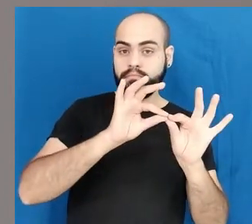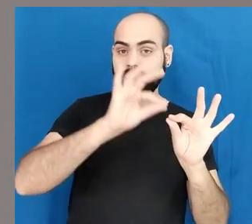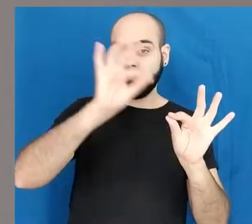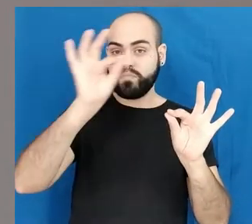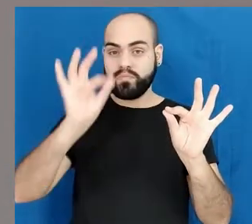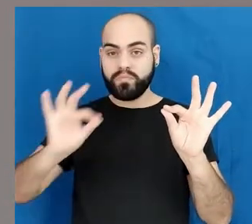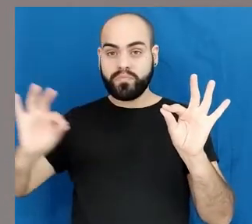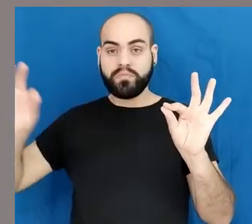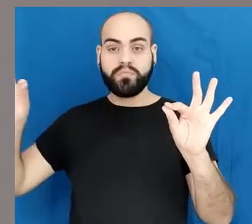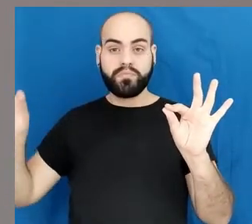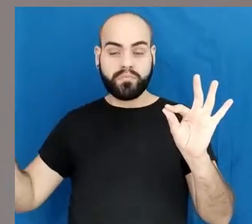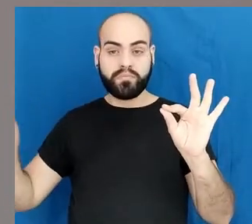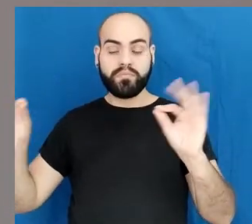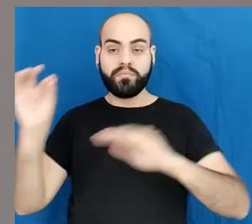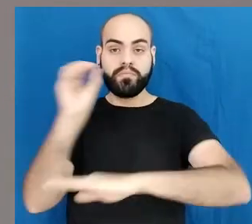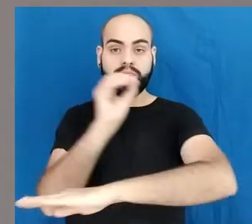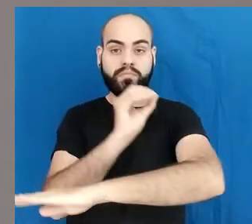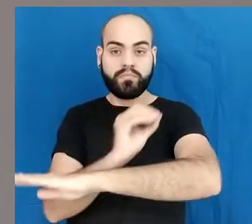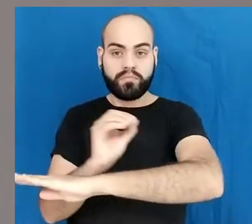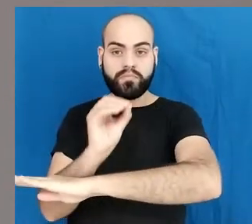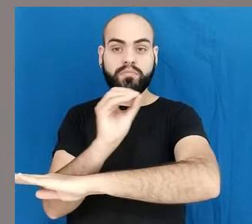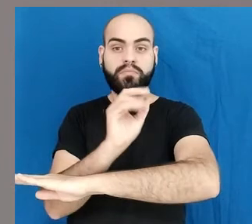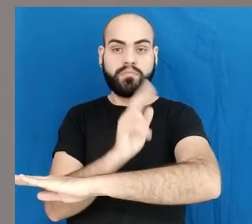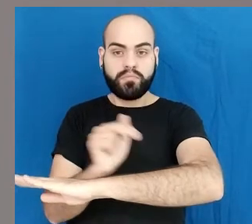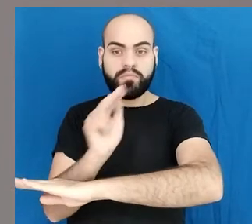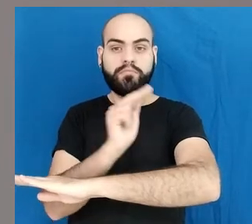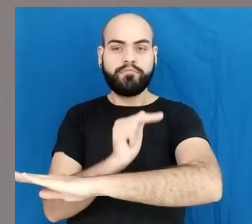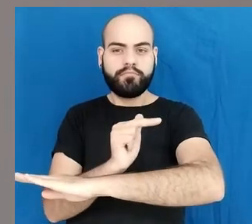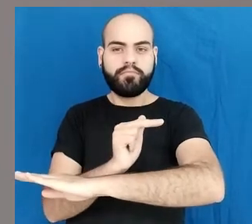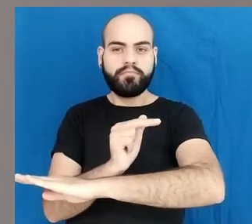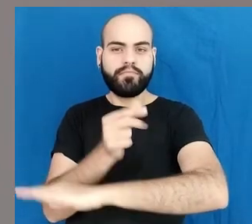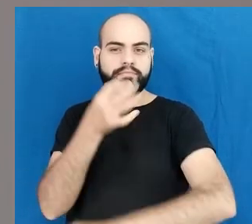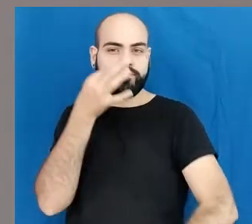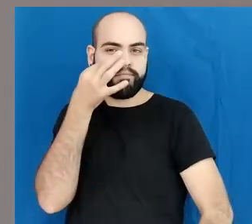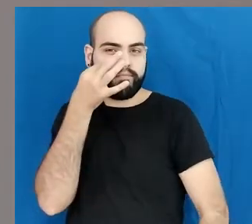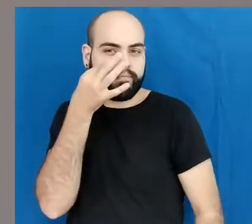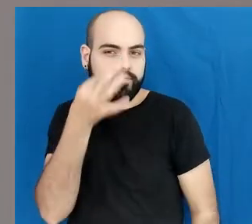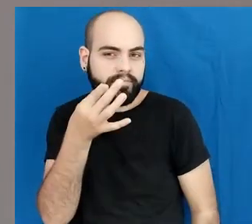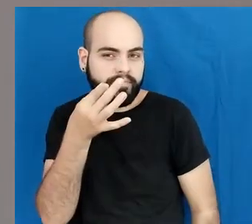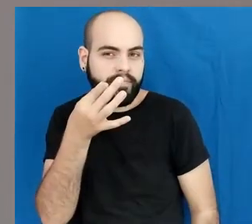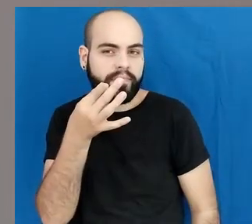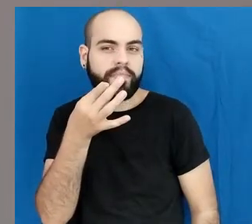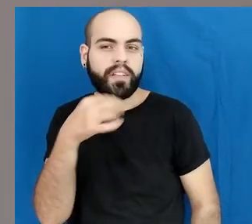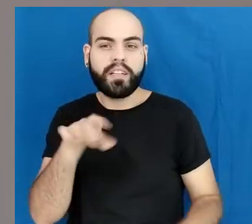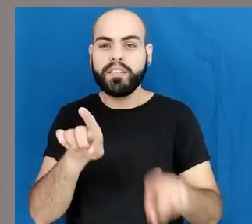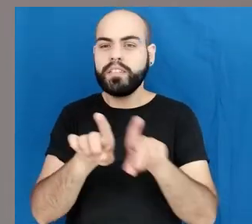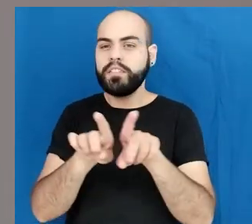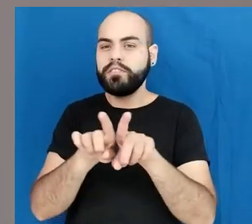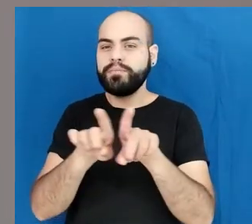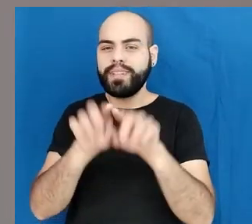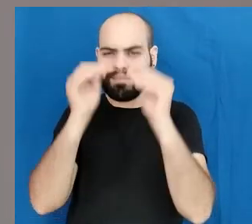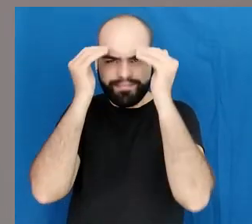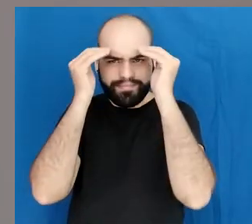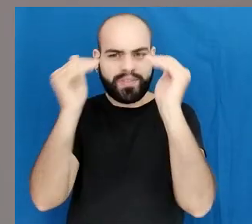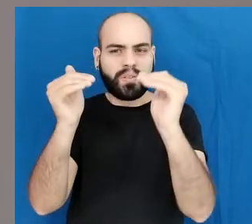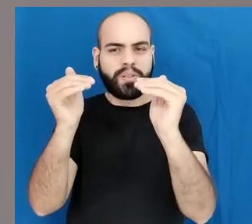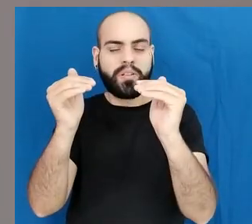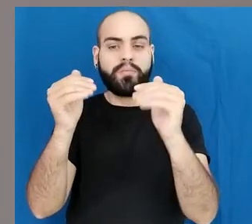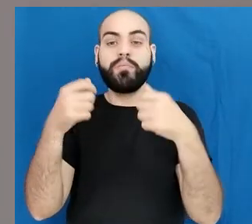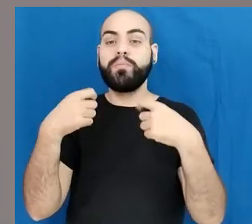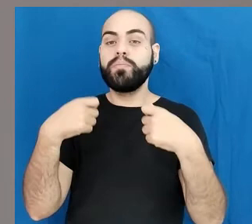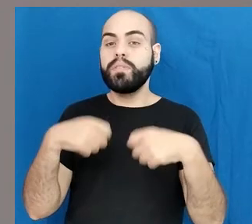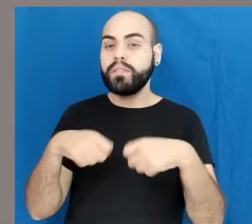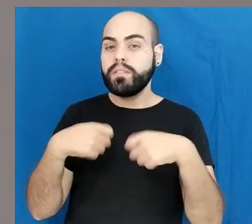O traço do Oscar Niemeyer para essa adaptação é muito interessante, muito respeitoso, porque